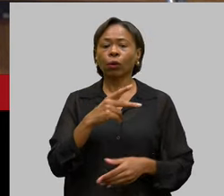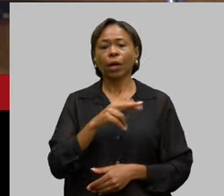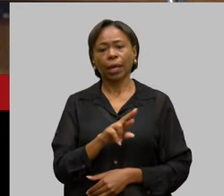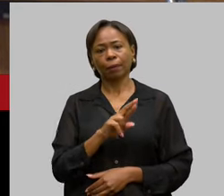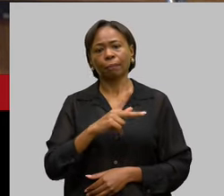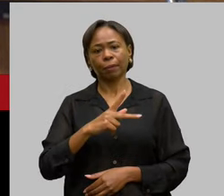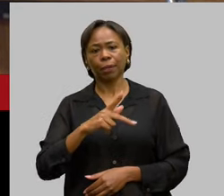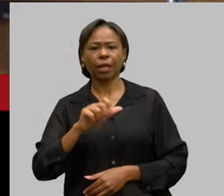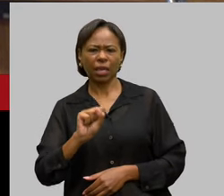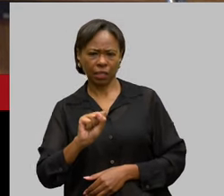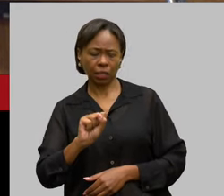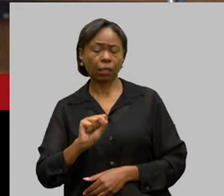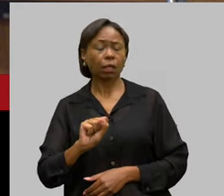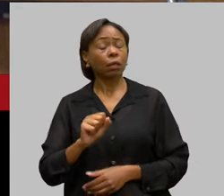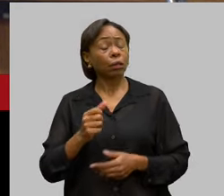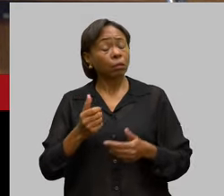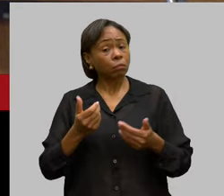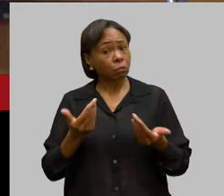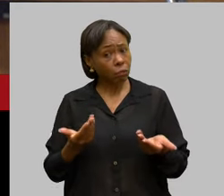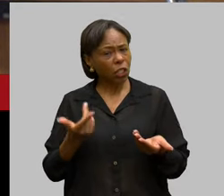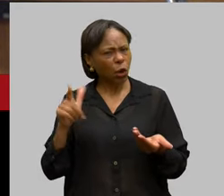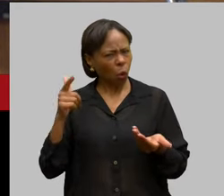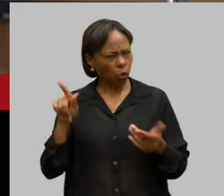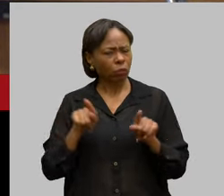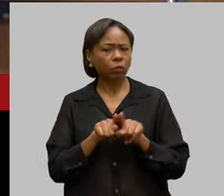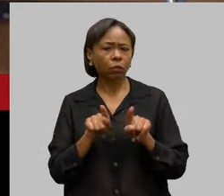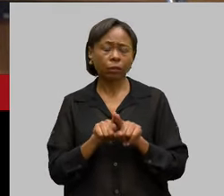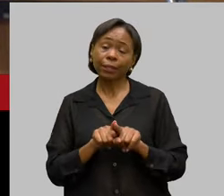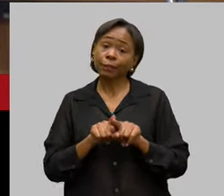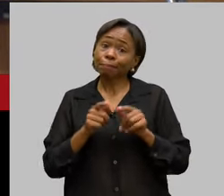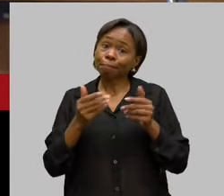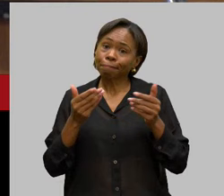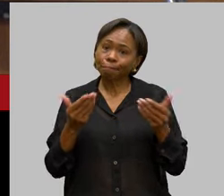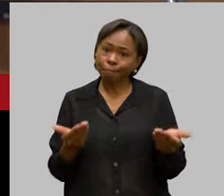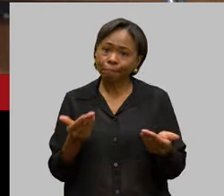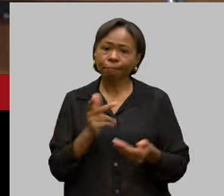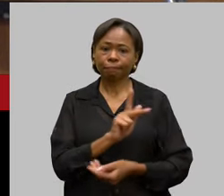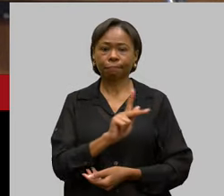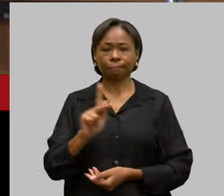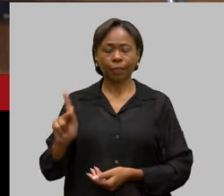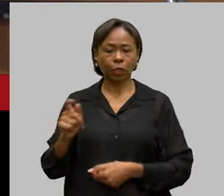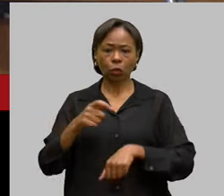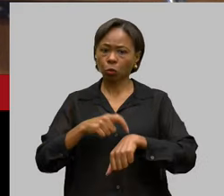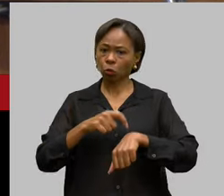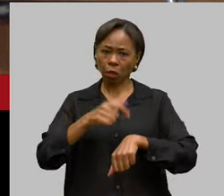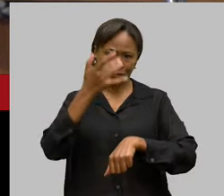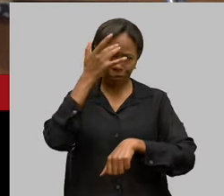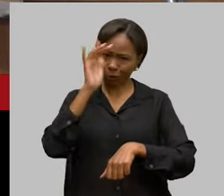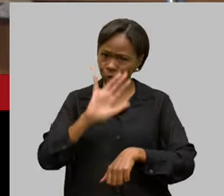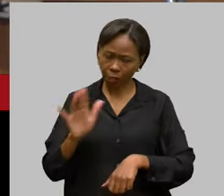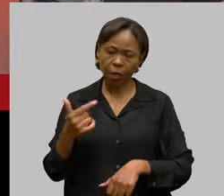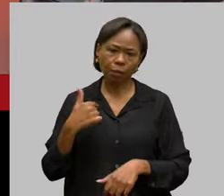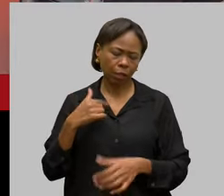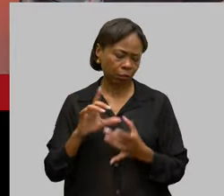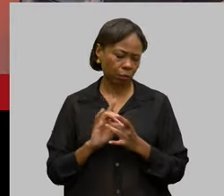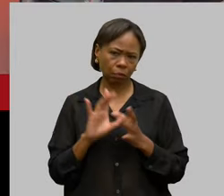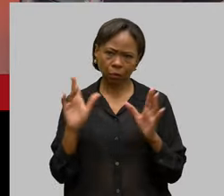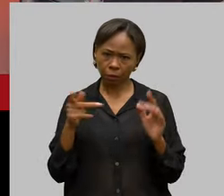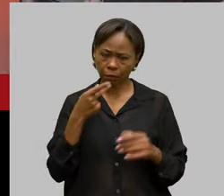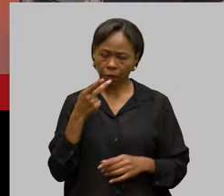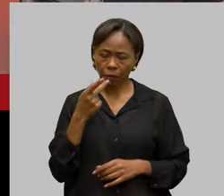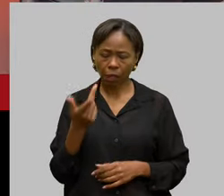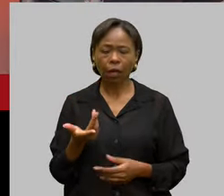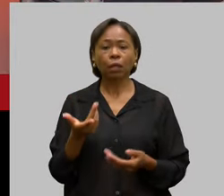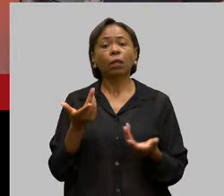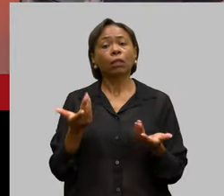inteira falando então senhor presidente Breves palavras eu não sei quanto ao tempo aí eu fico à disposição e renovando aqui os